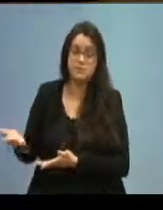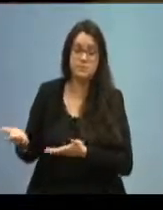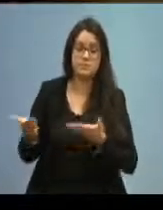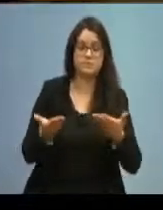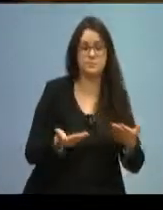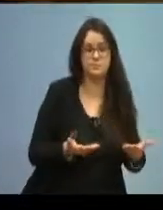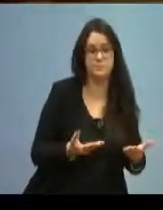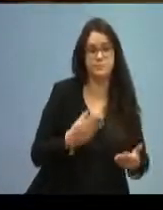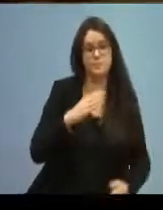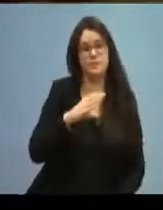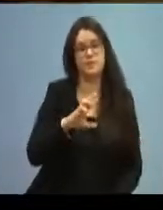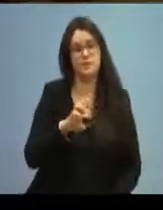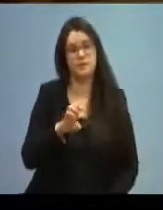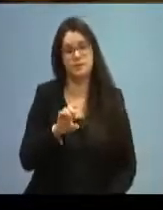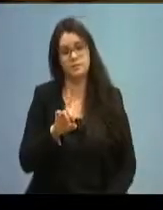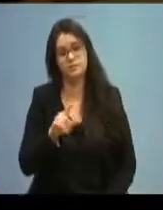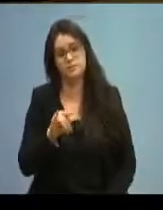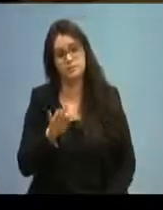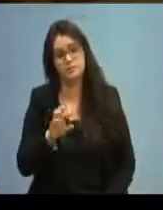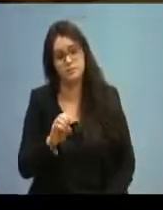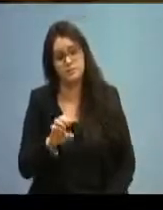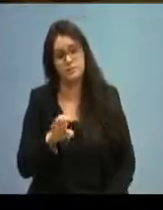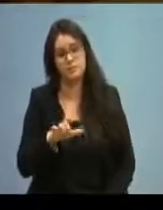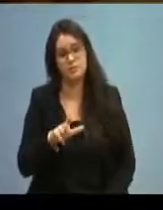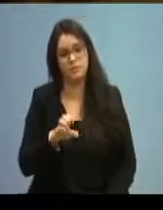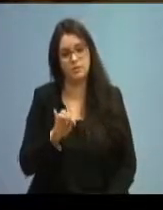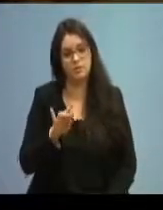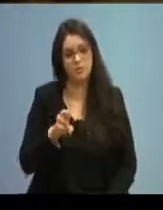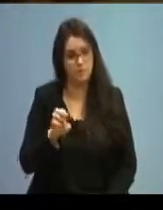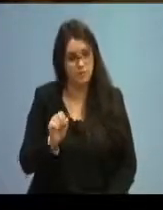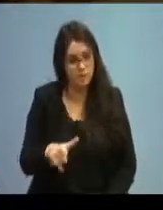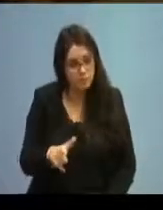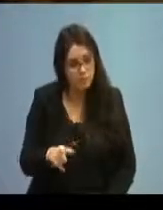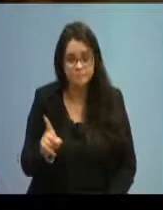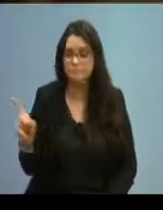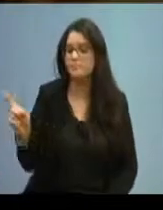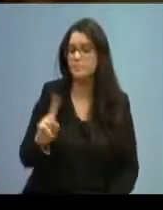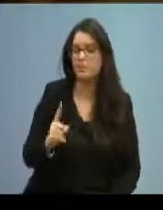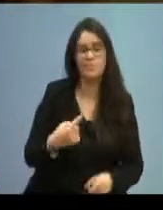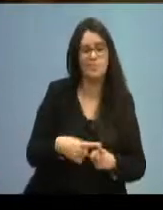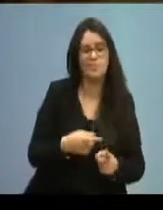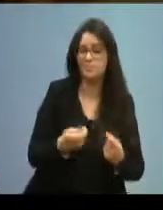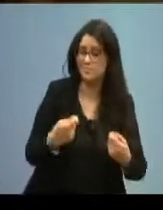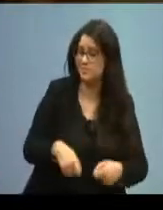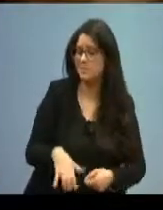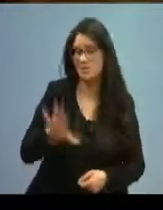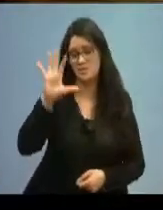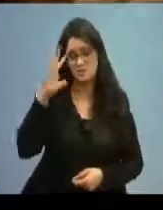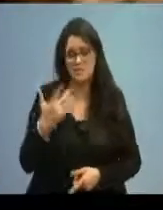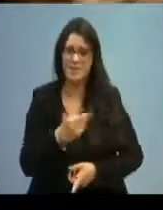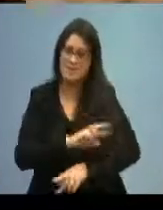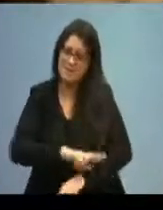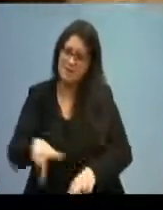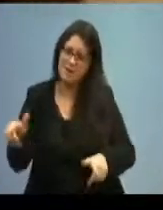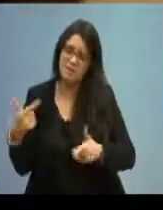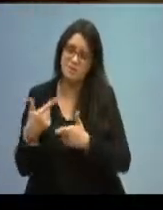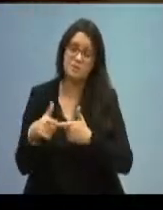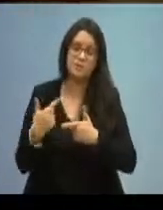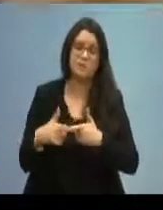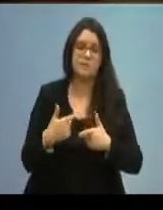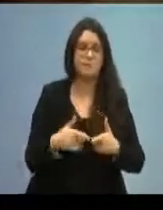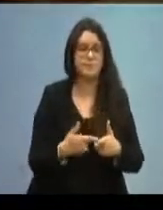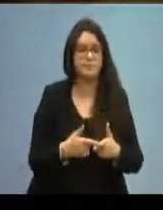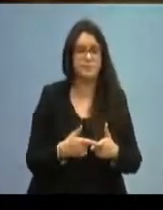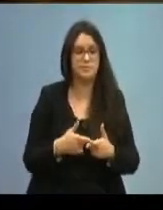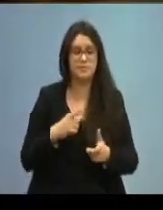Não vai, porque vai botar a mão num monte de conflito. Vai ter que resolver e mediar milhares